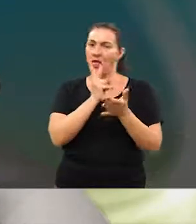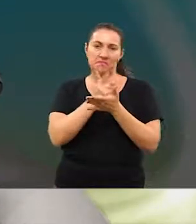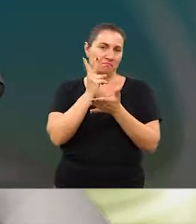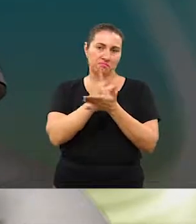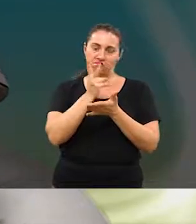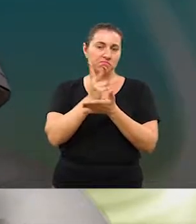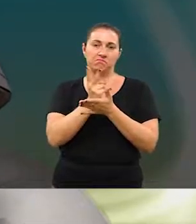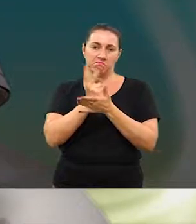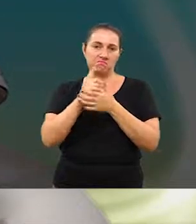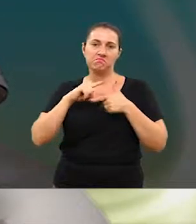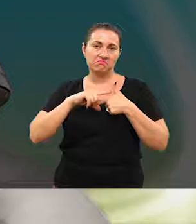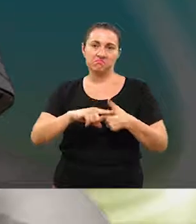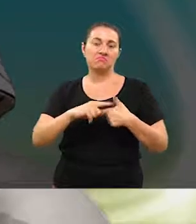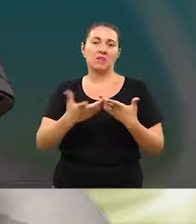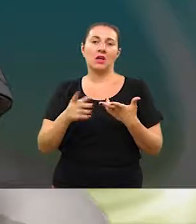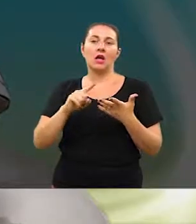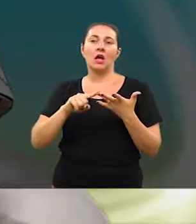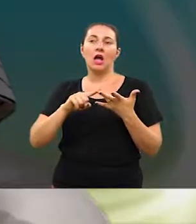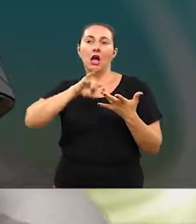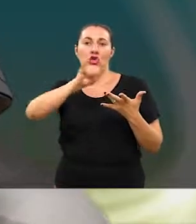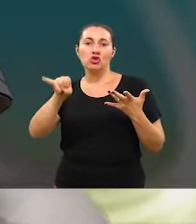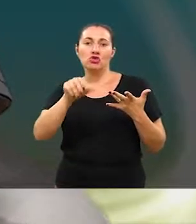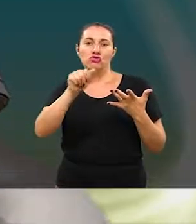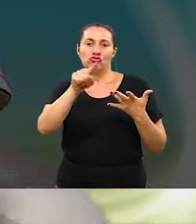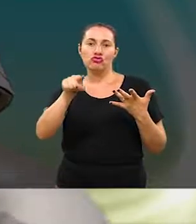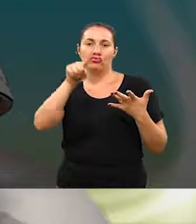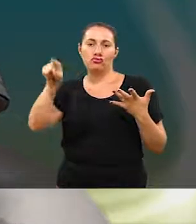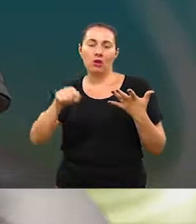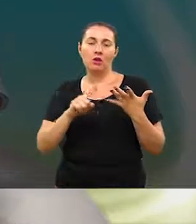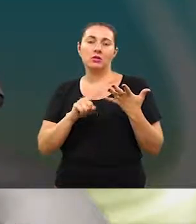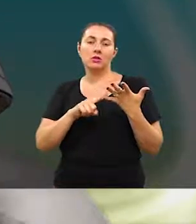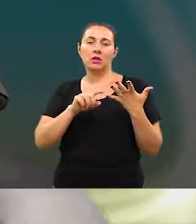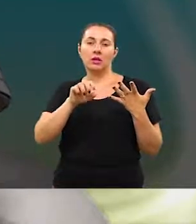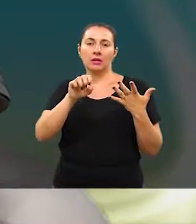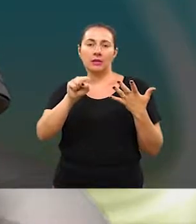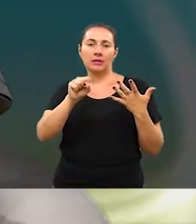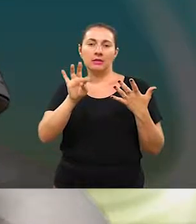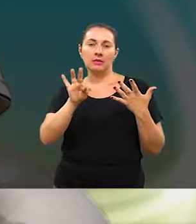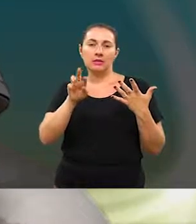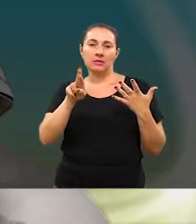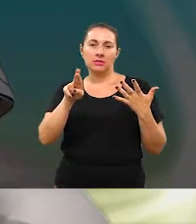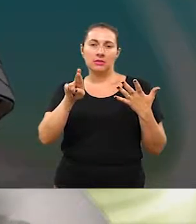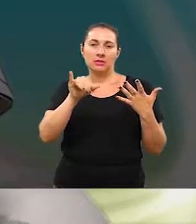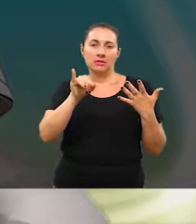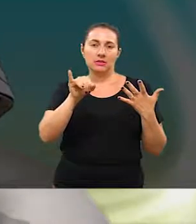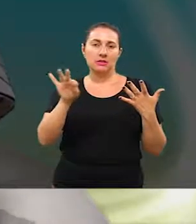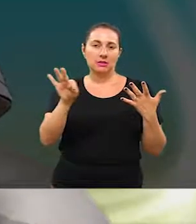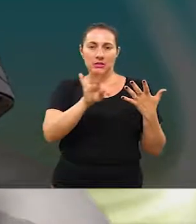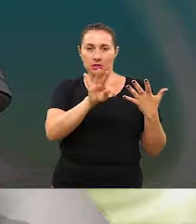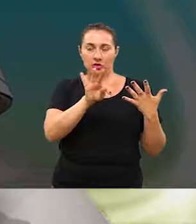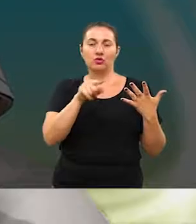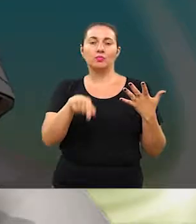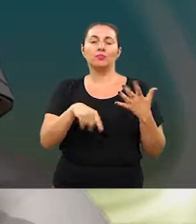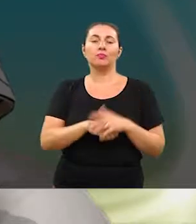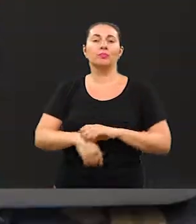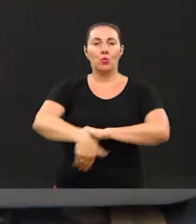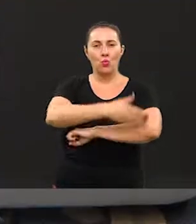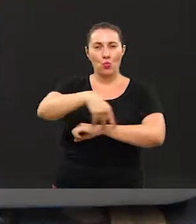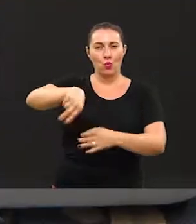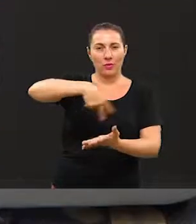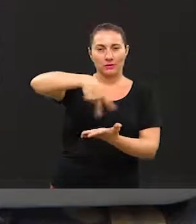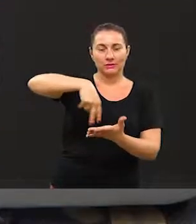balé, com certeza. Continua. Continua. Jazz também. E o próprio street também. Tem pessoas muito, muito boas aqui em Erestim.